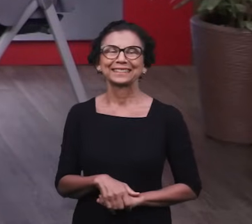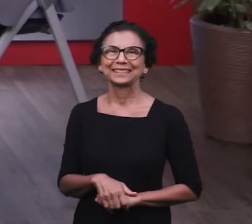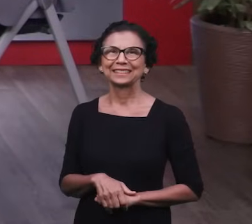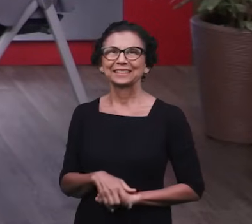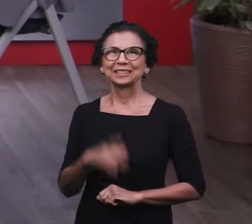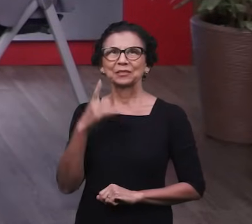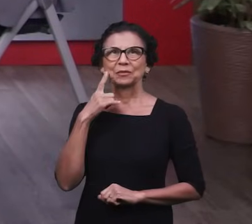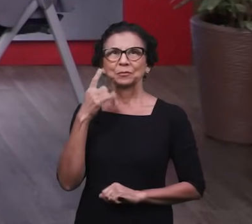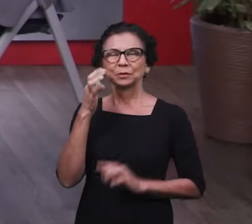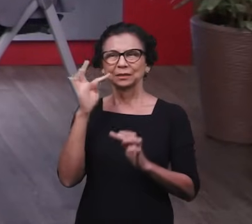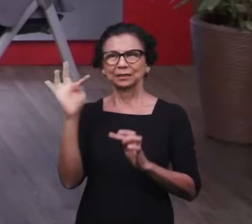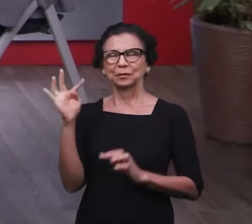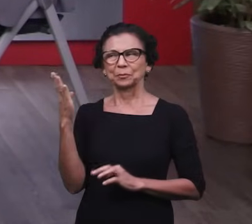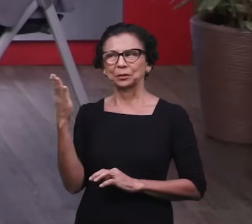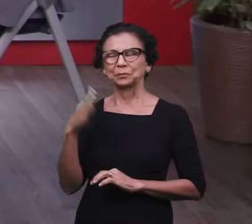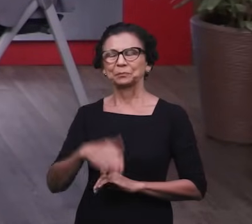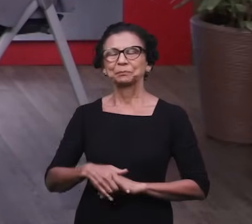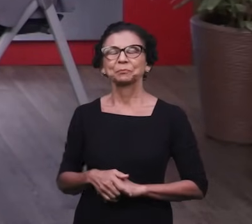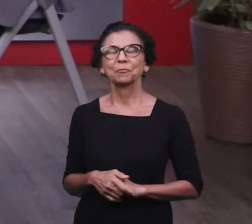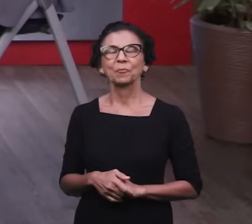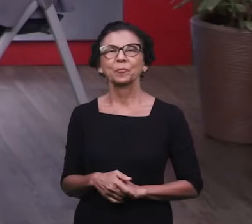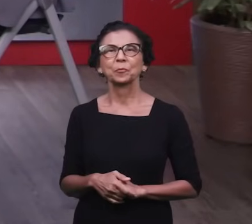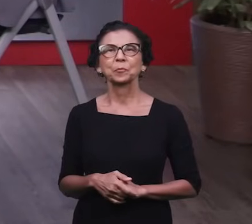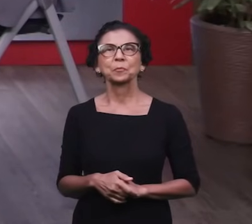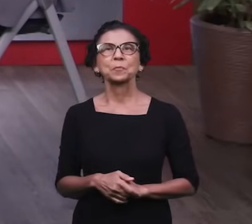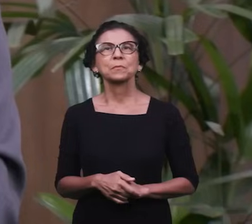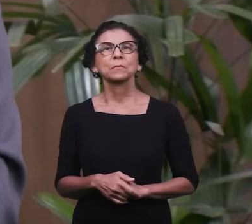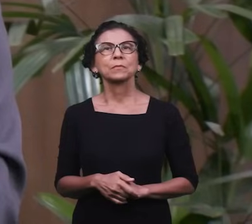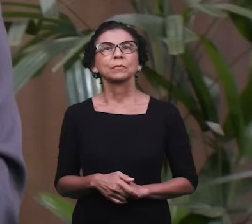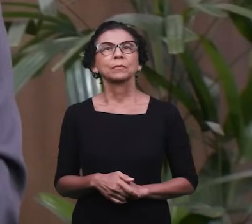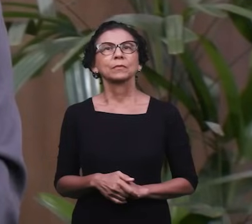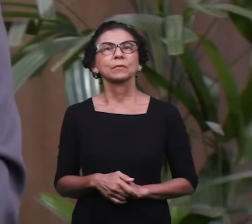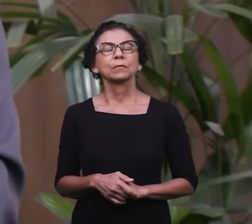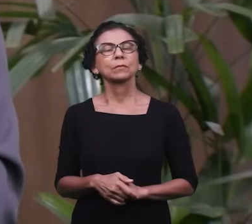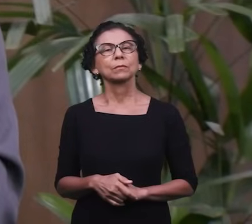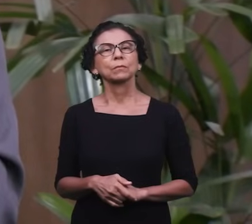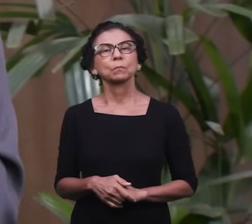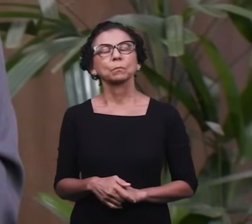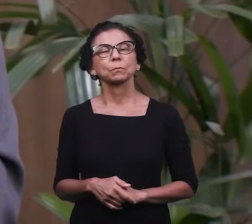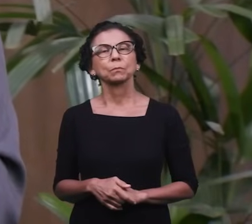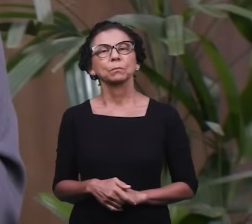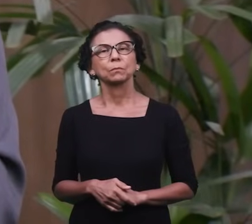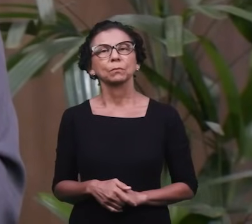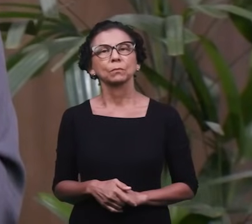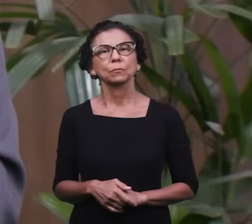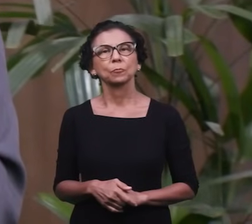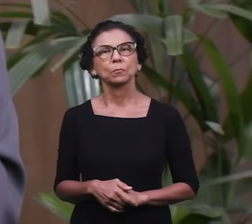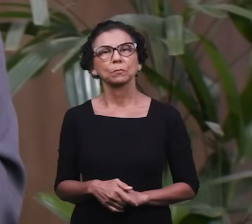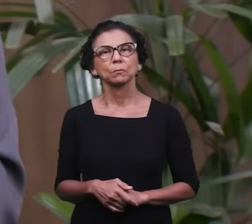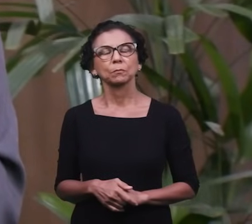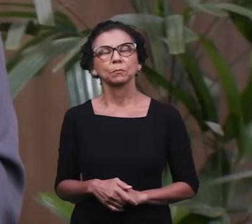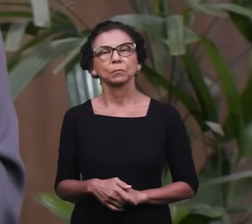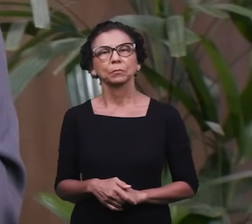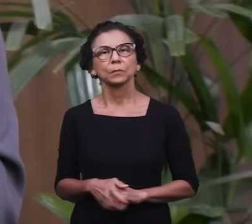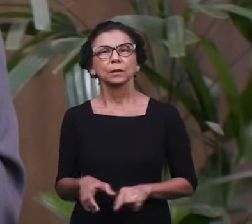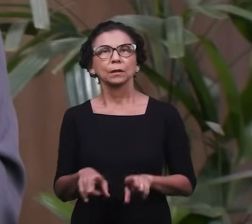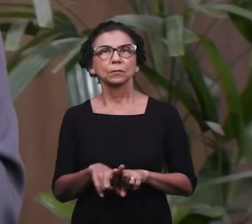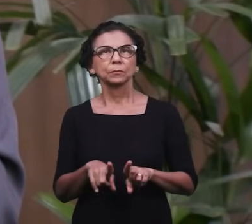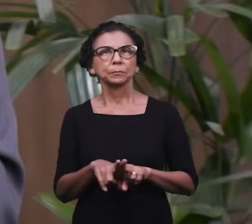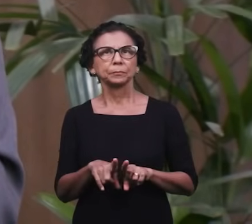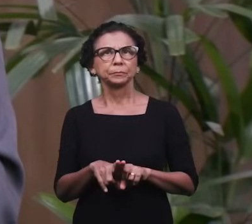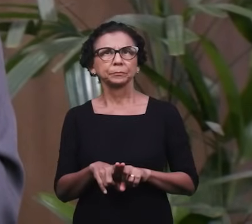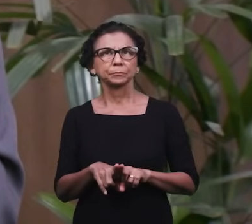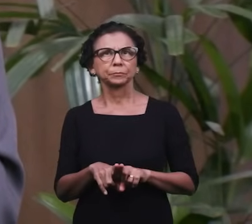da Tatiana, mas antes de eu fazer a pergunta para a Tatiana, eu queria que você falasse para a gente, Andressa, tem grau